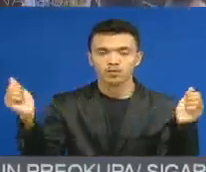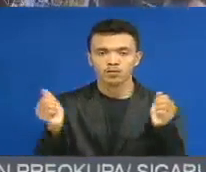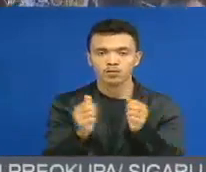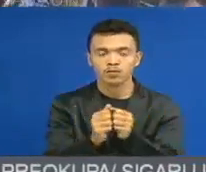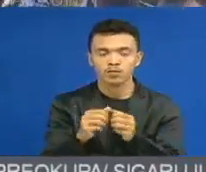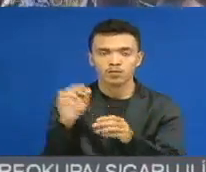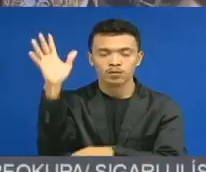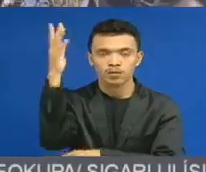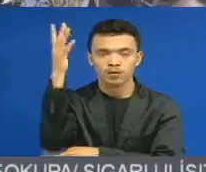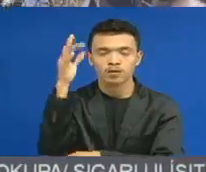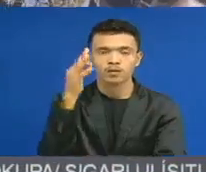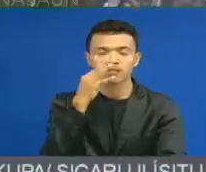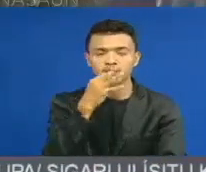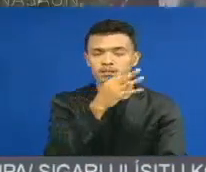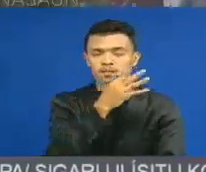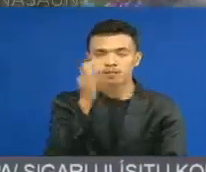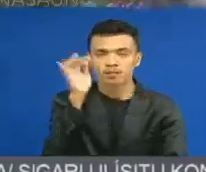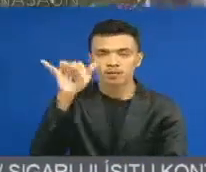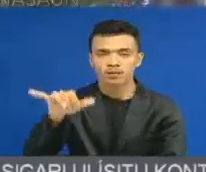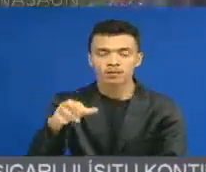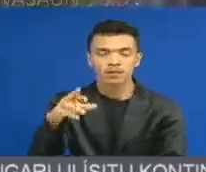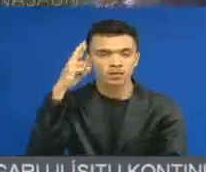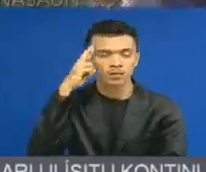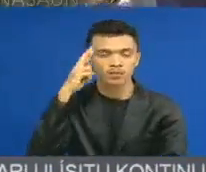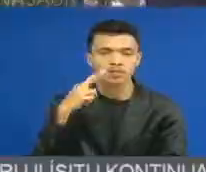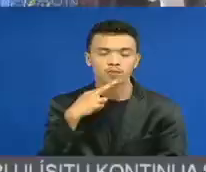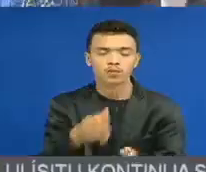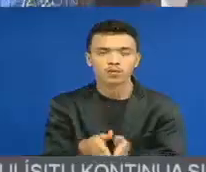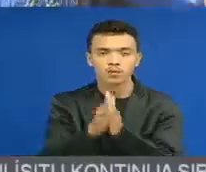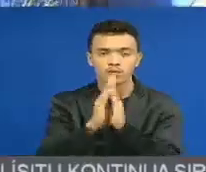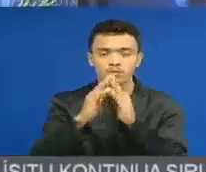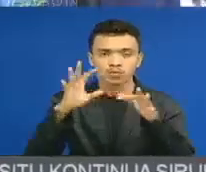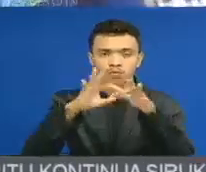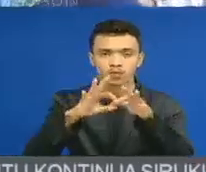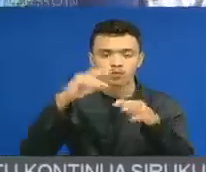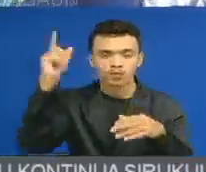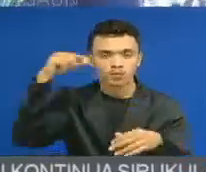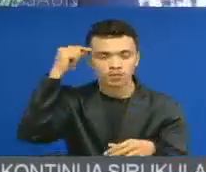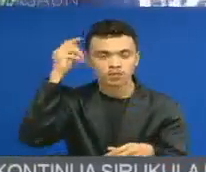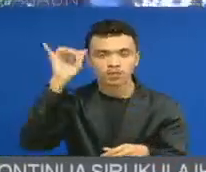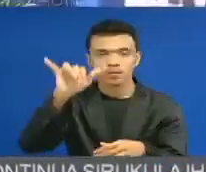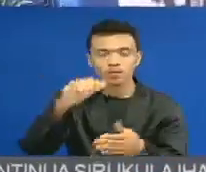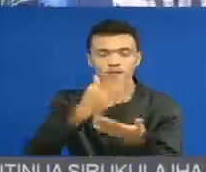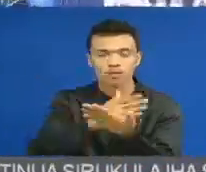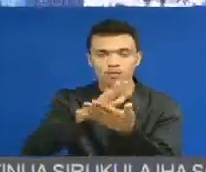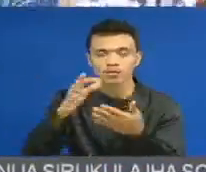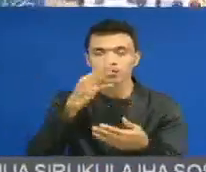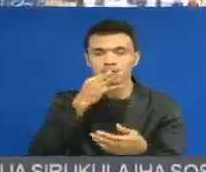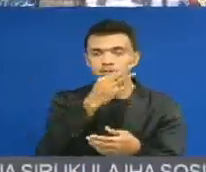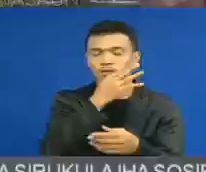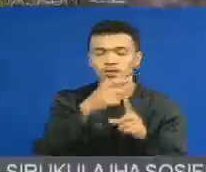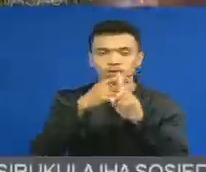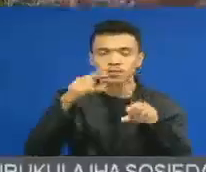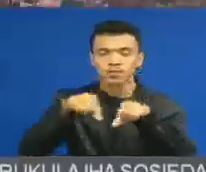ai serne, ai funa serne. Ramos Horta Mons, russo membro do governo Sira. A tu bela sosa ai funa, russo grupo Sira